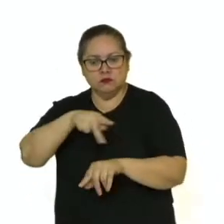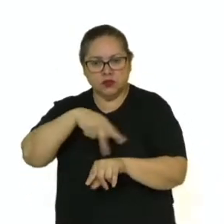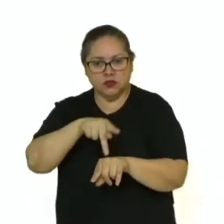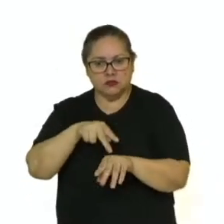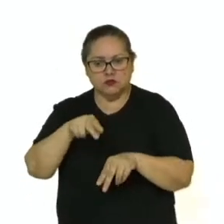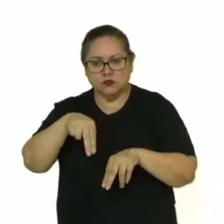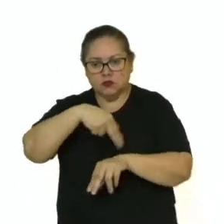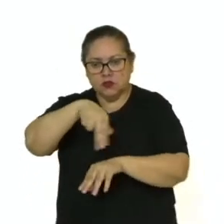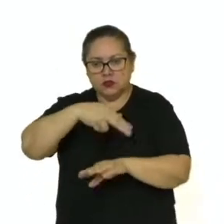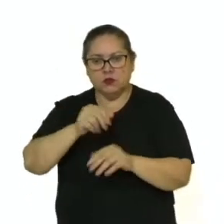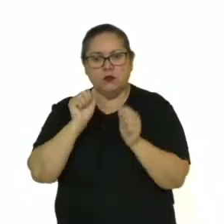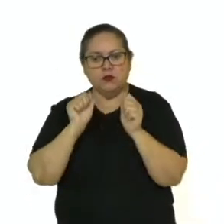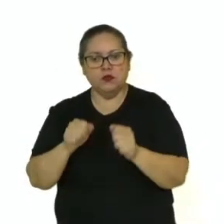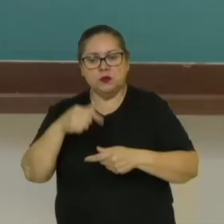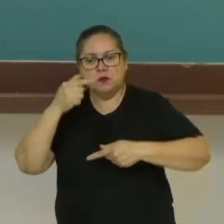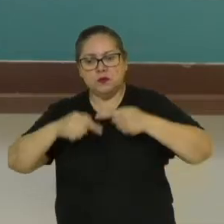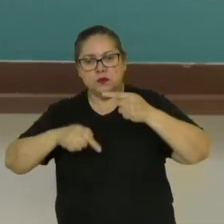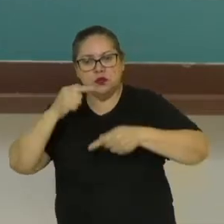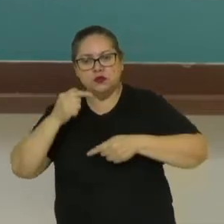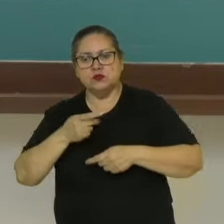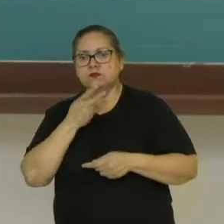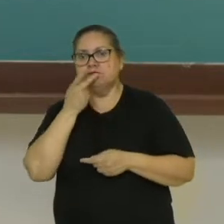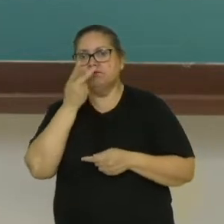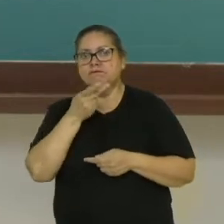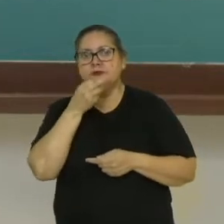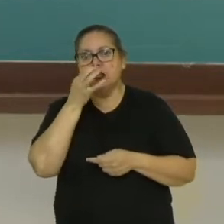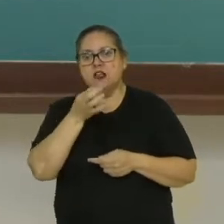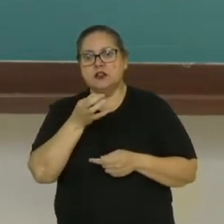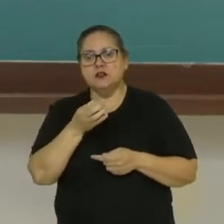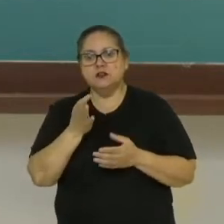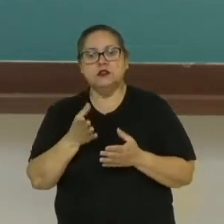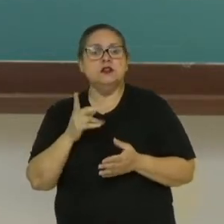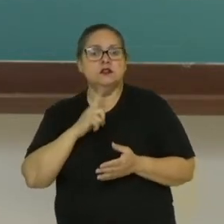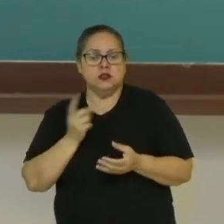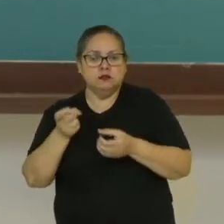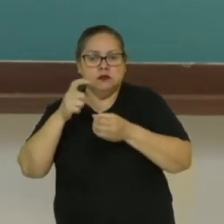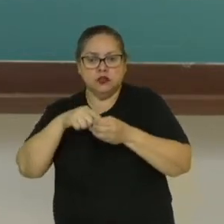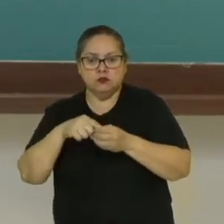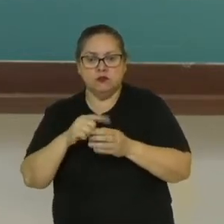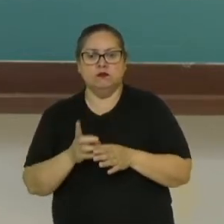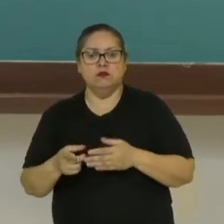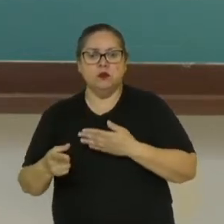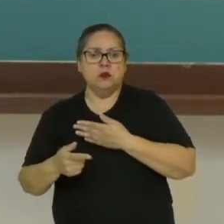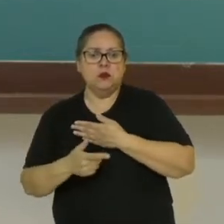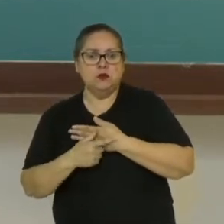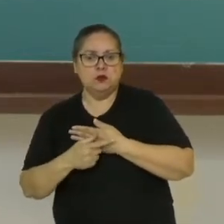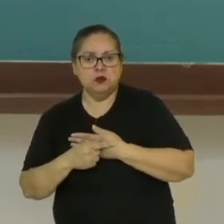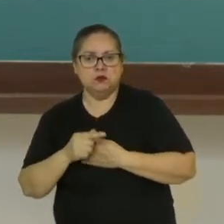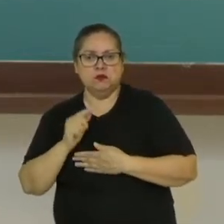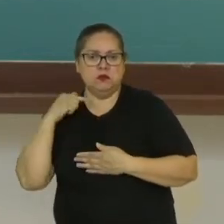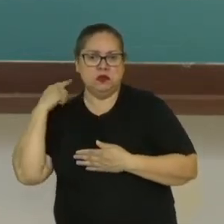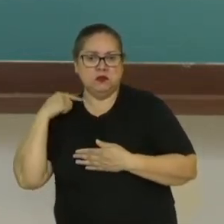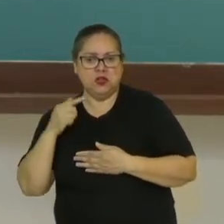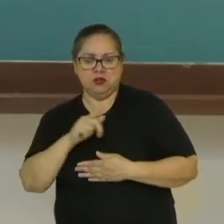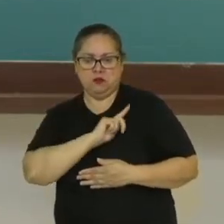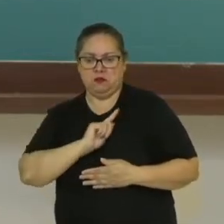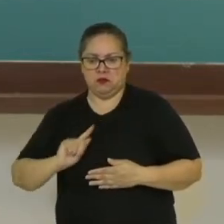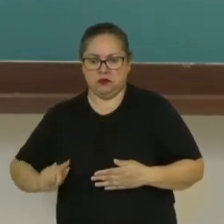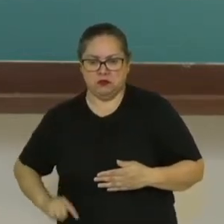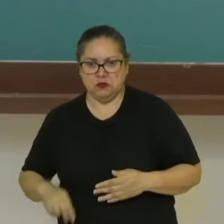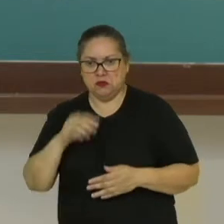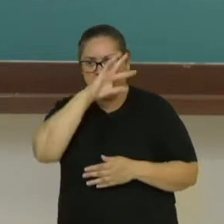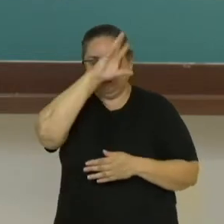Esse é o poder político propriamente dito, que cabe aos poderes, o papel de um deputado, de um governador, de um presidente,